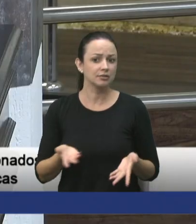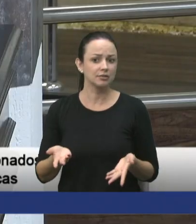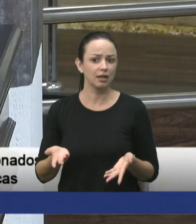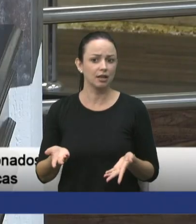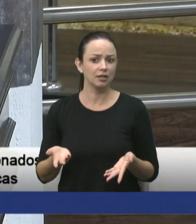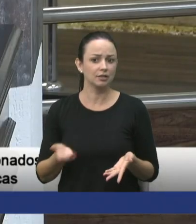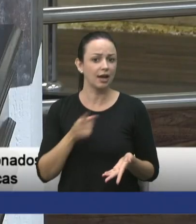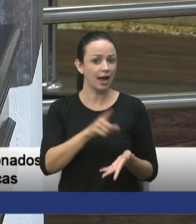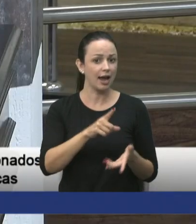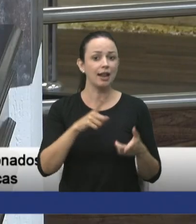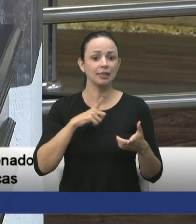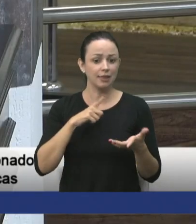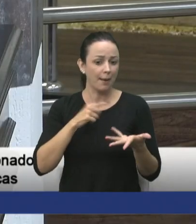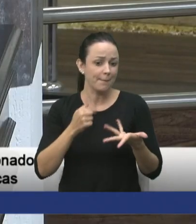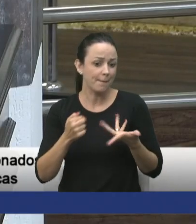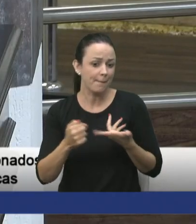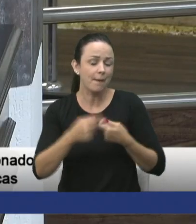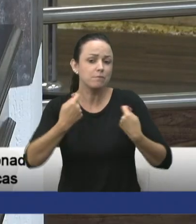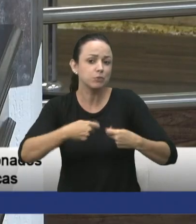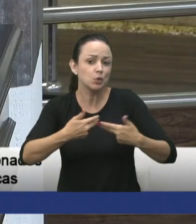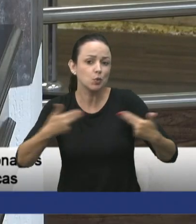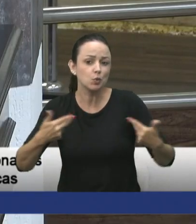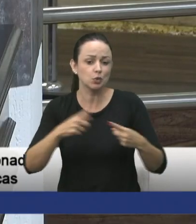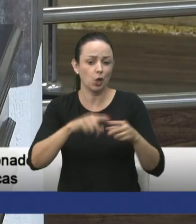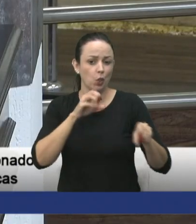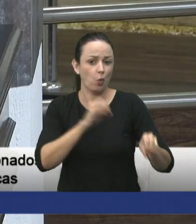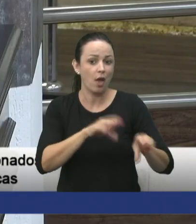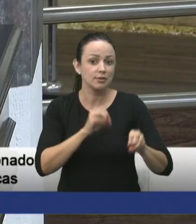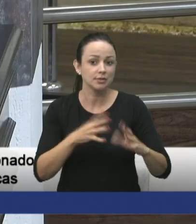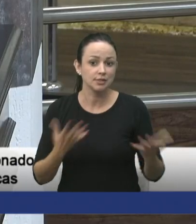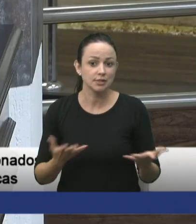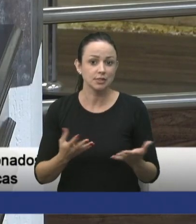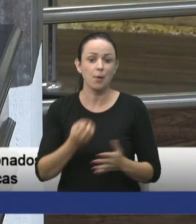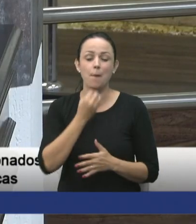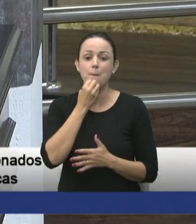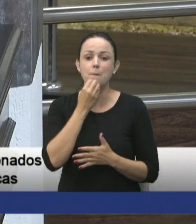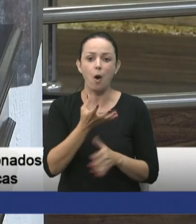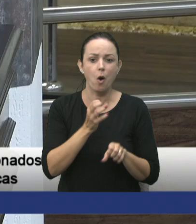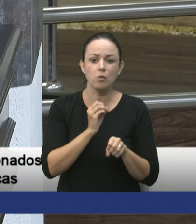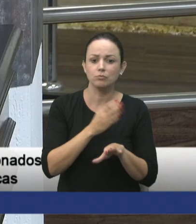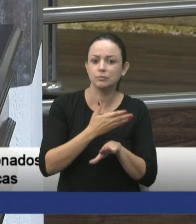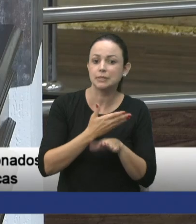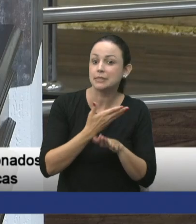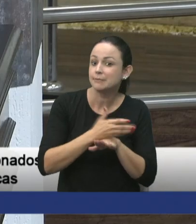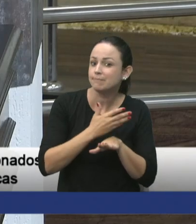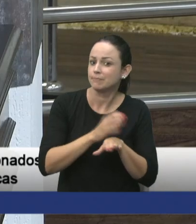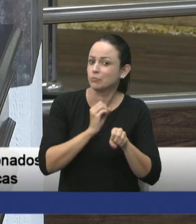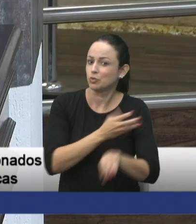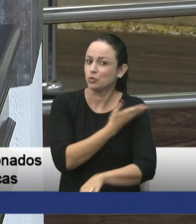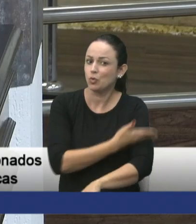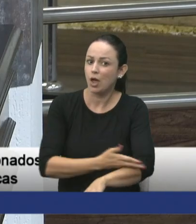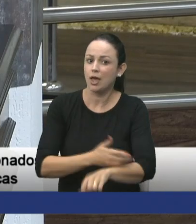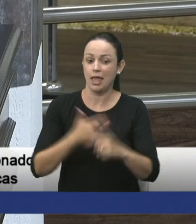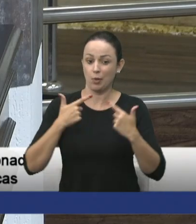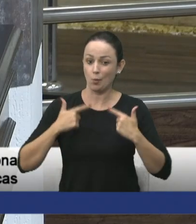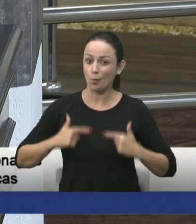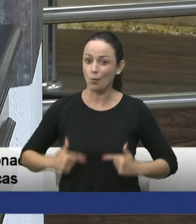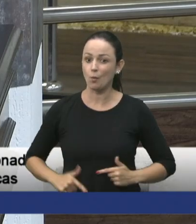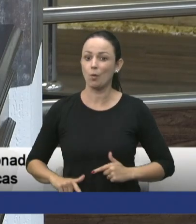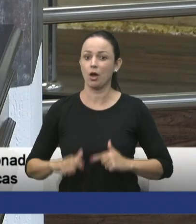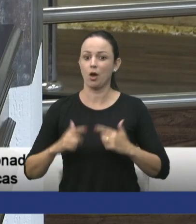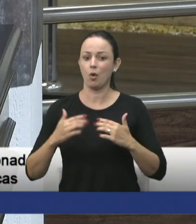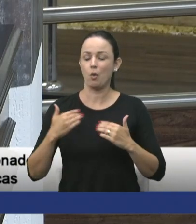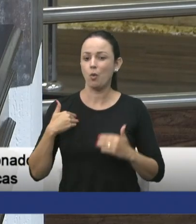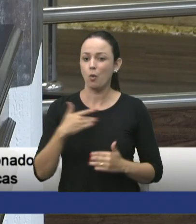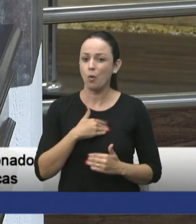tem demanda de educação, de bons princípios, de higiene.